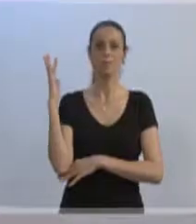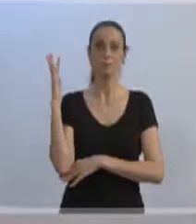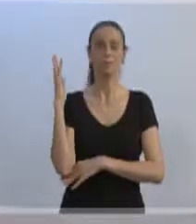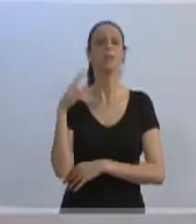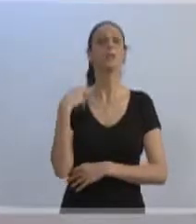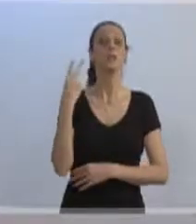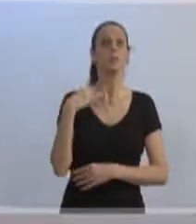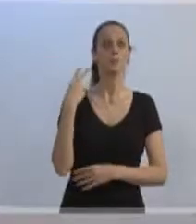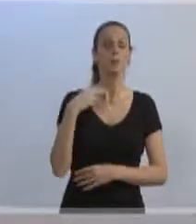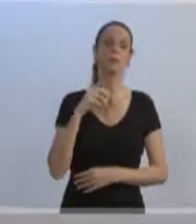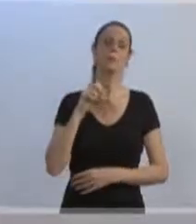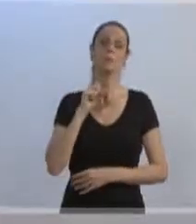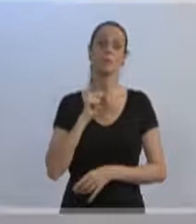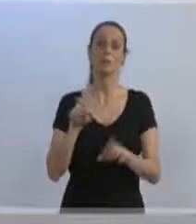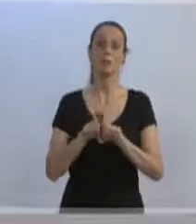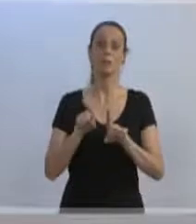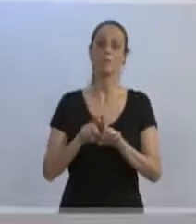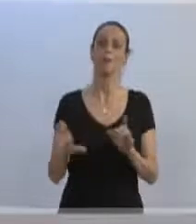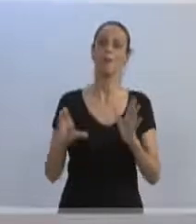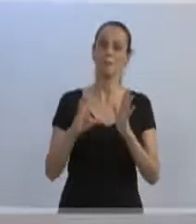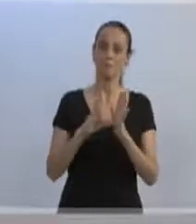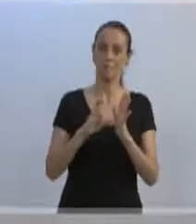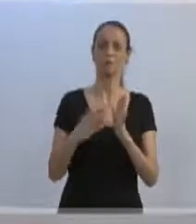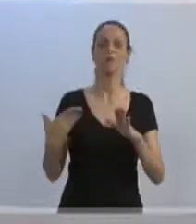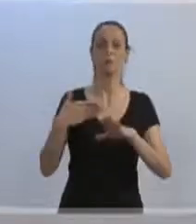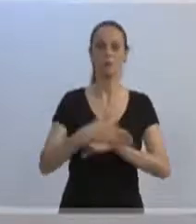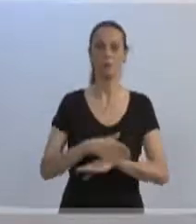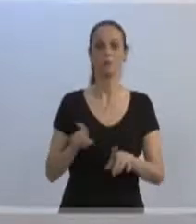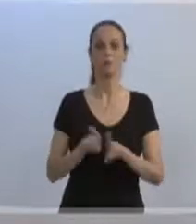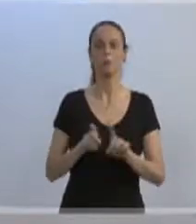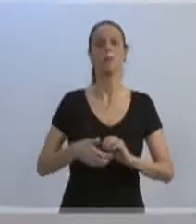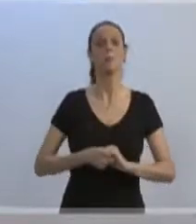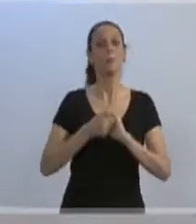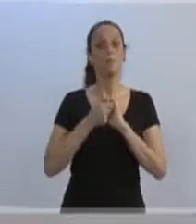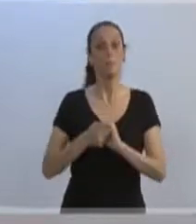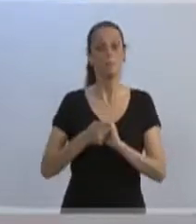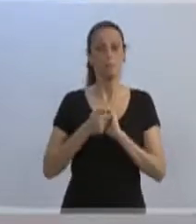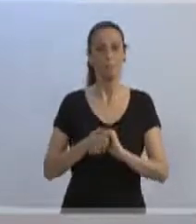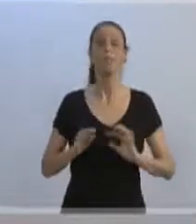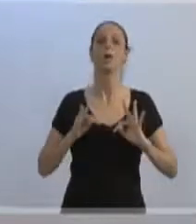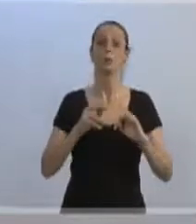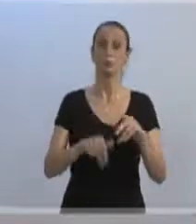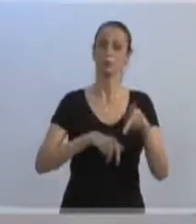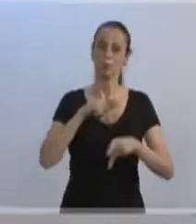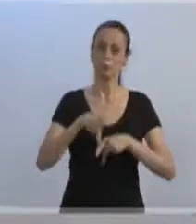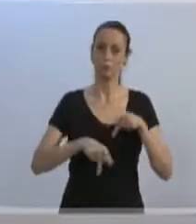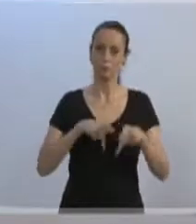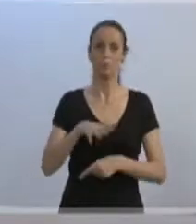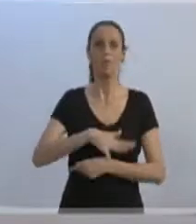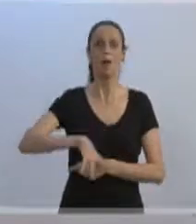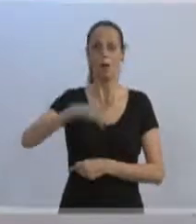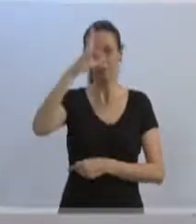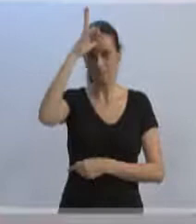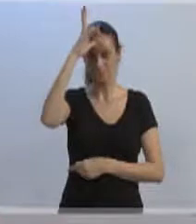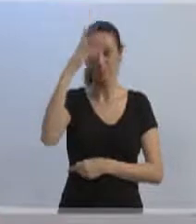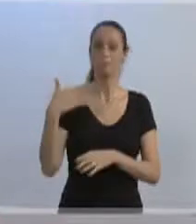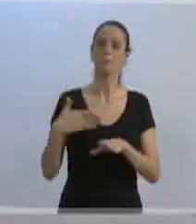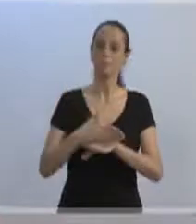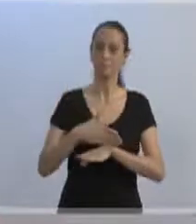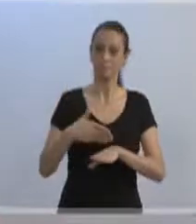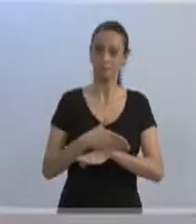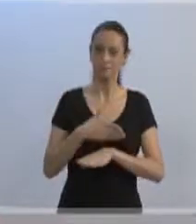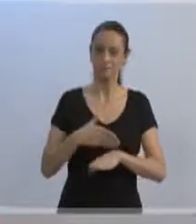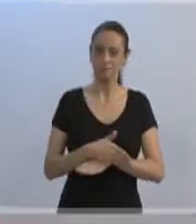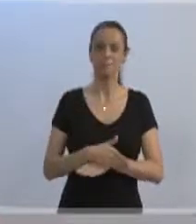sílvio lima vereador alexandre caminha também fazem parte então parabenizo a todos um toda a população da vila itoupava todas as pessoas que estiveram presentes